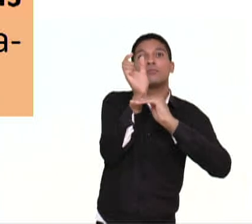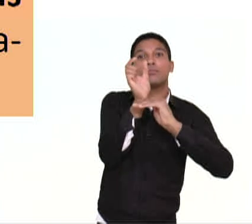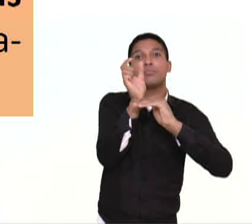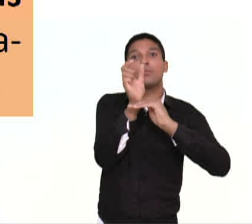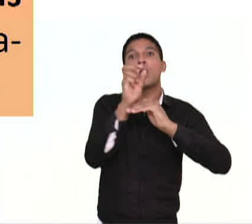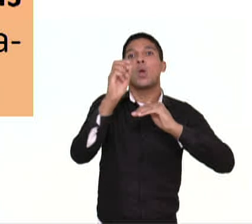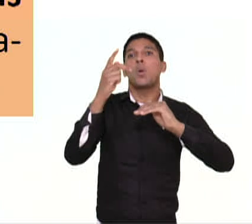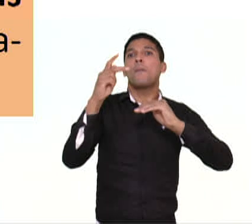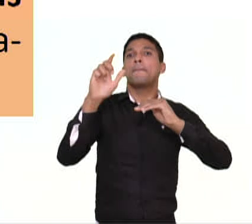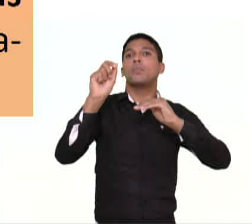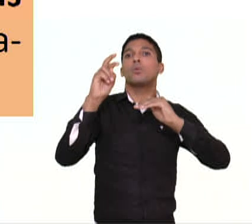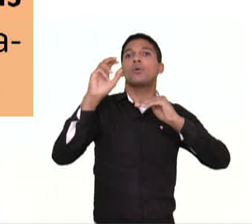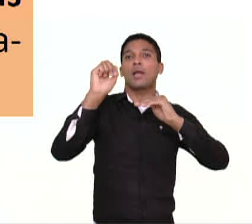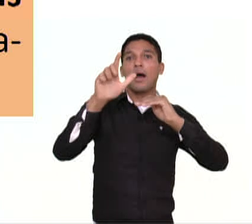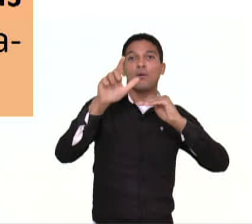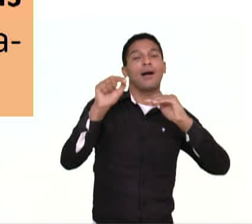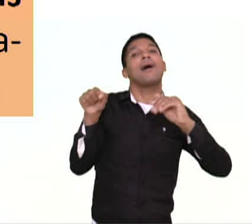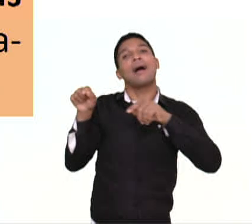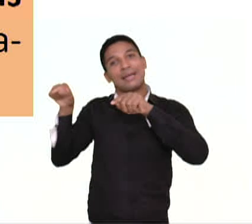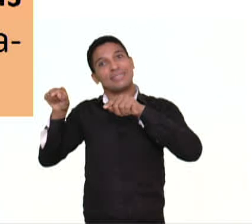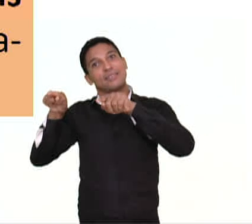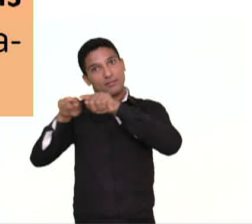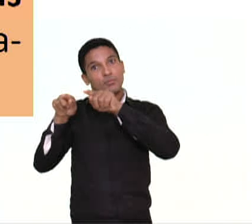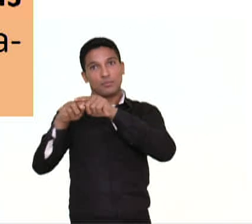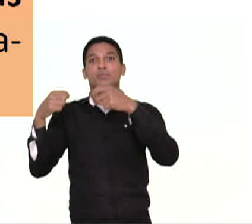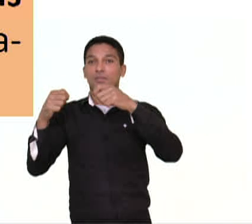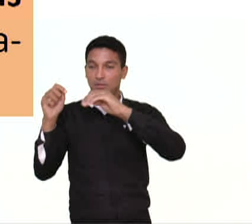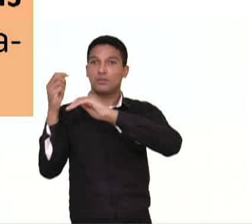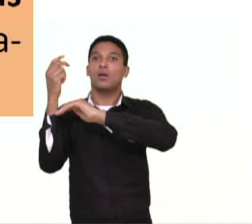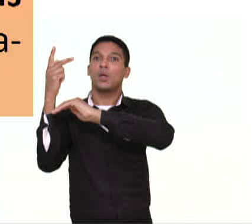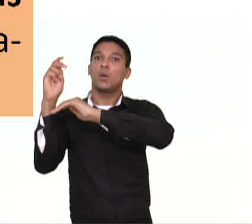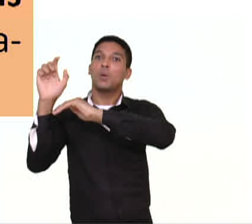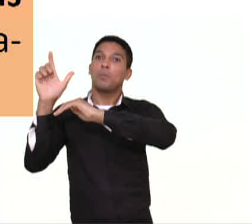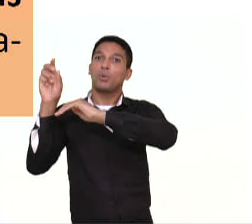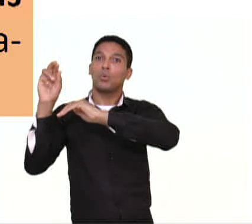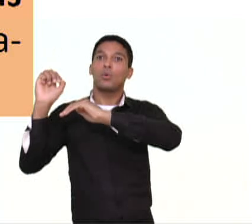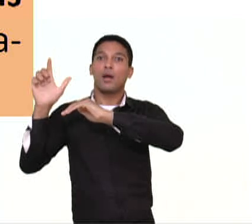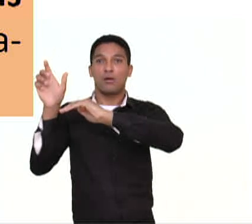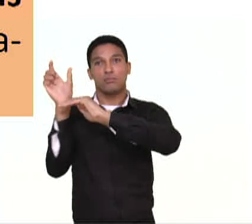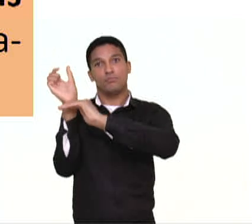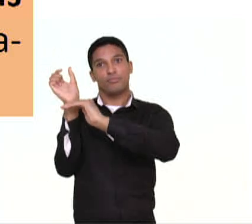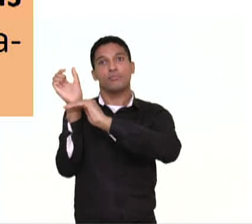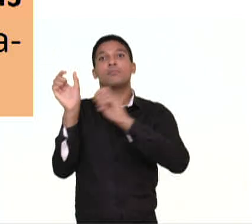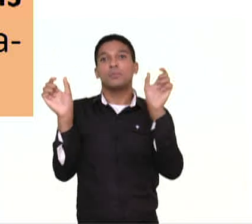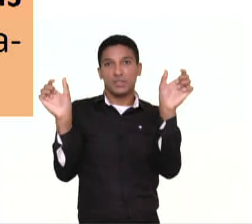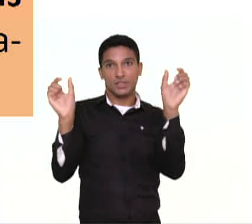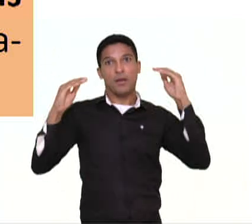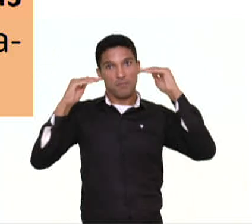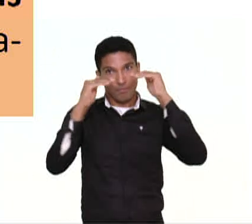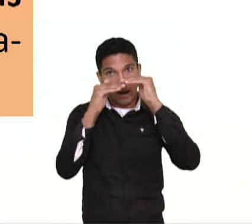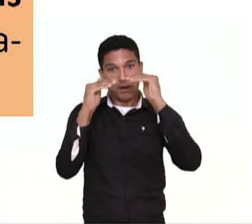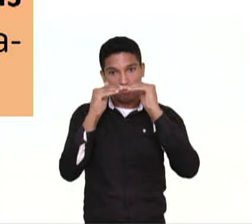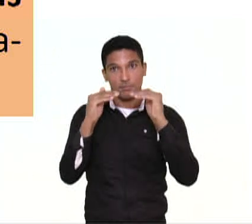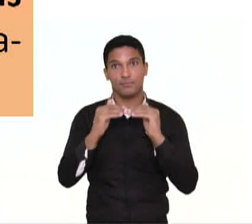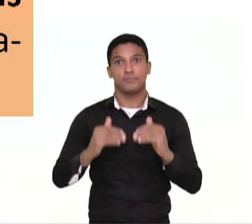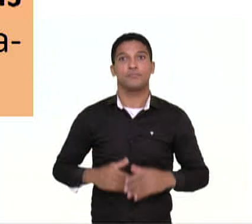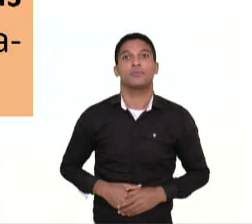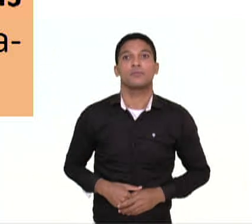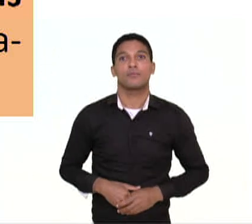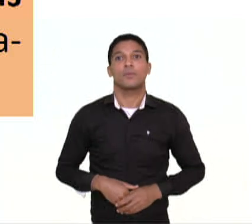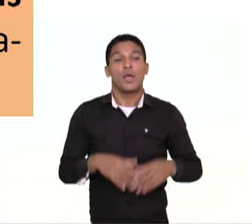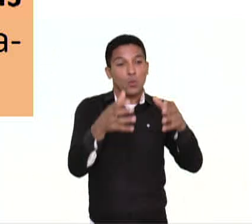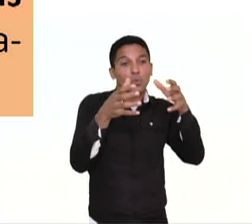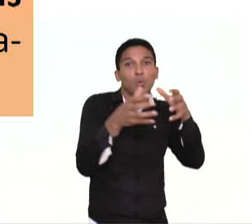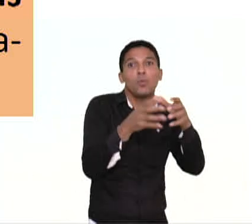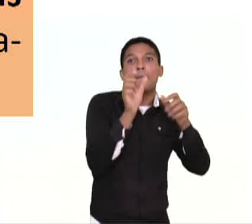também é importante, é o da concordância nominal. É a relação que se estabelece entre as classes de palavras. Se baseia